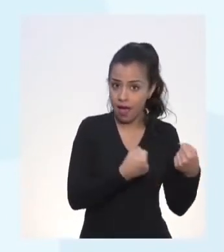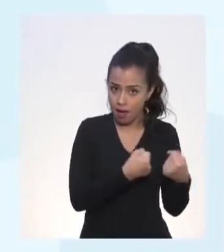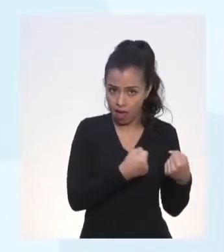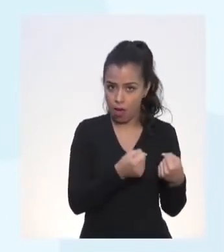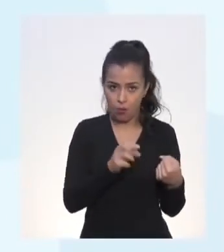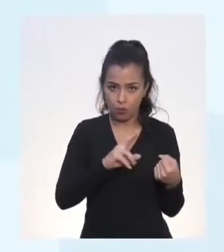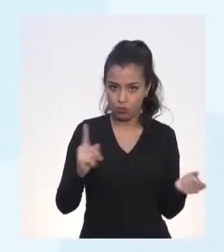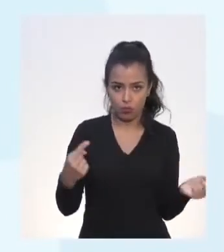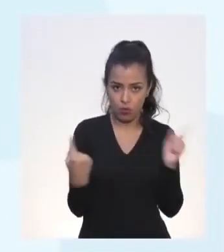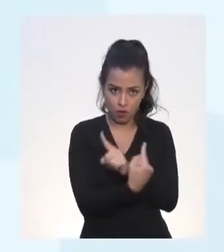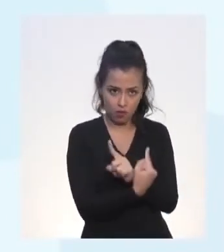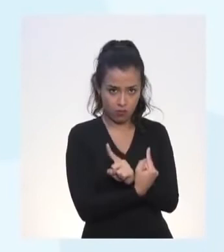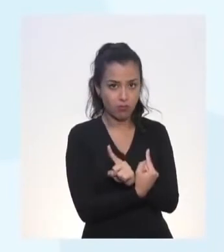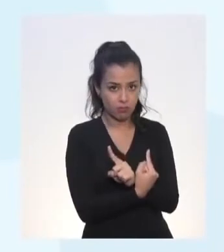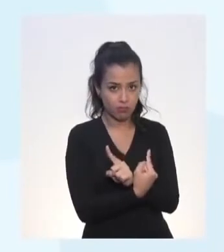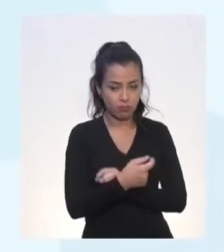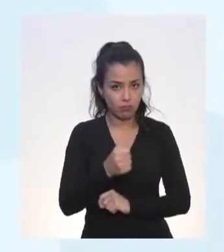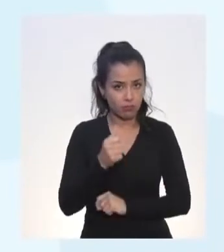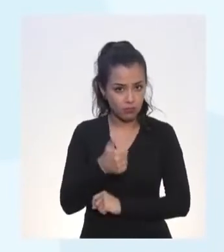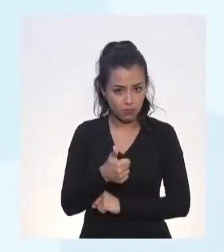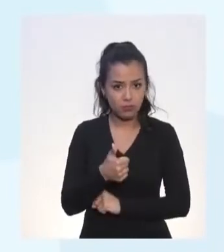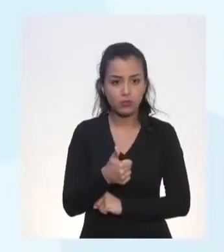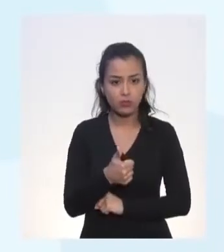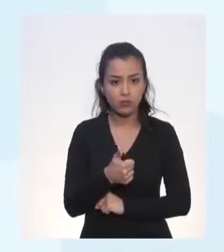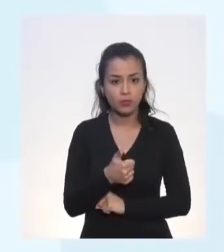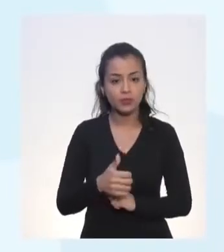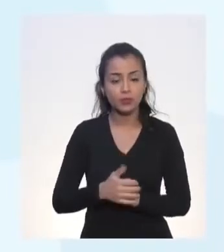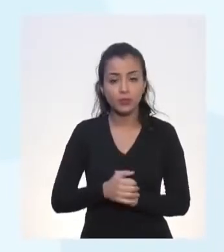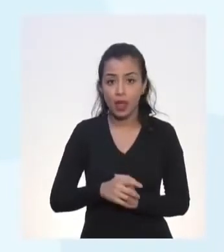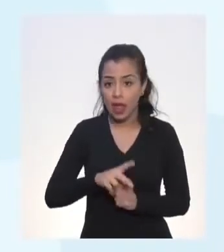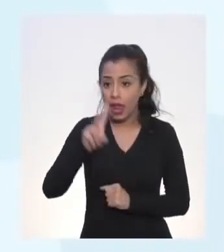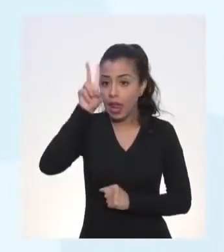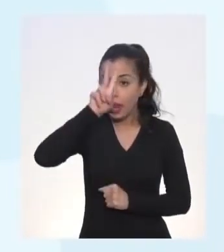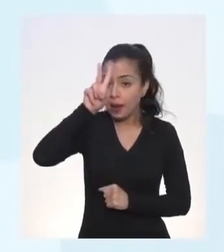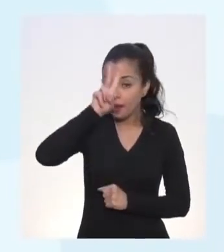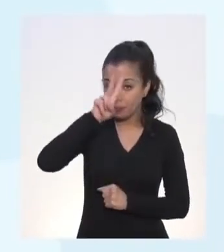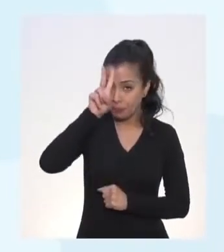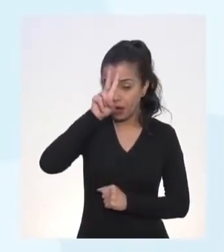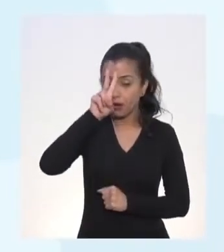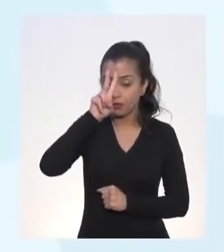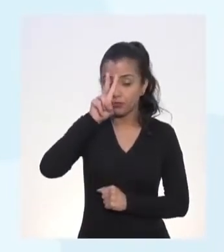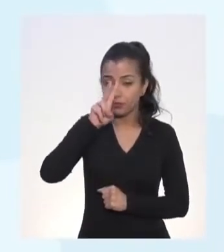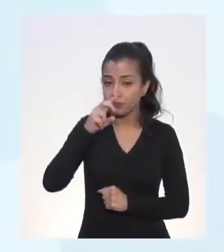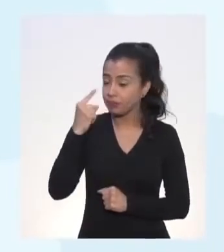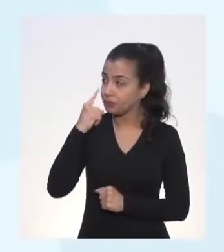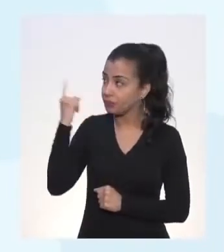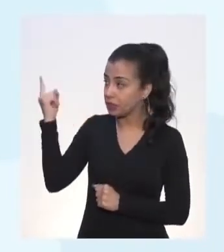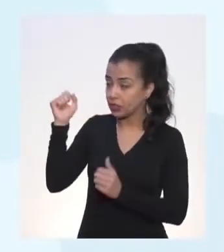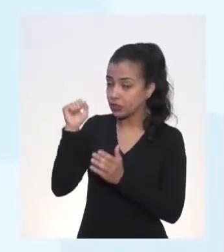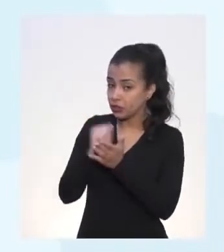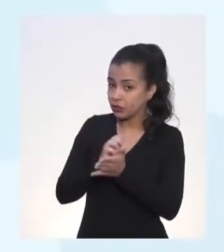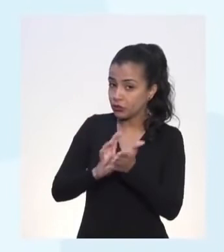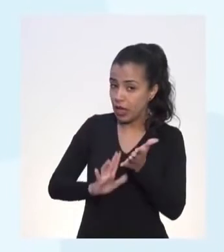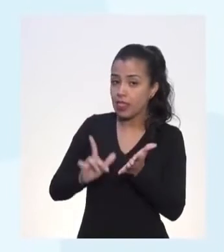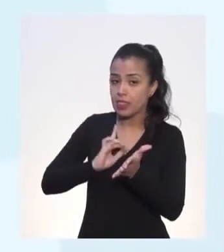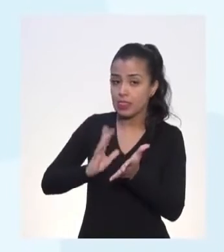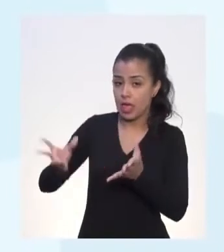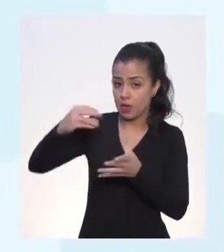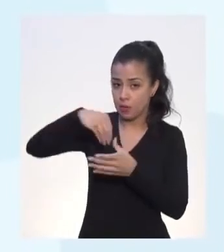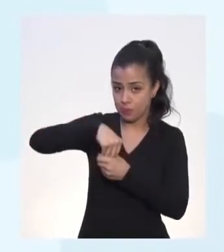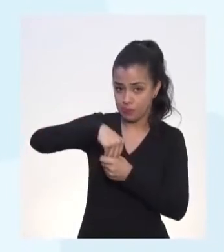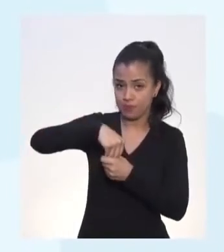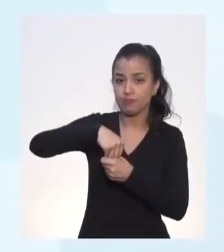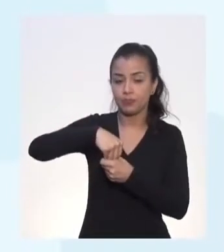motos em relação ao número de carros. Lembrando que aqui, ó, essa atividade está no material Aprender